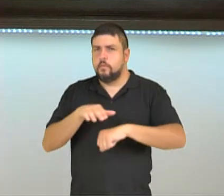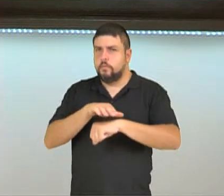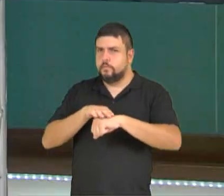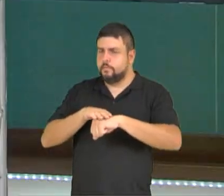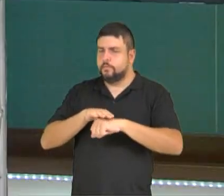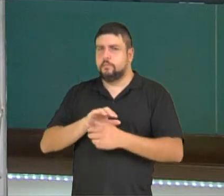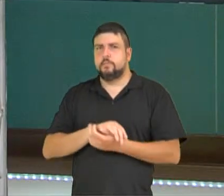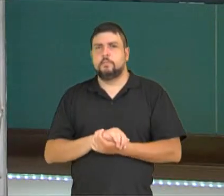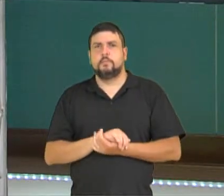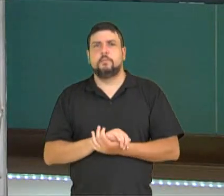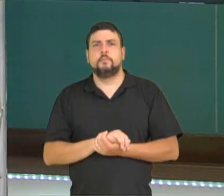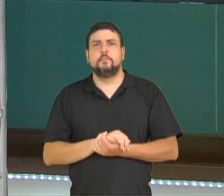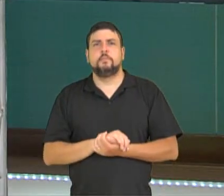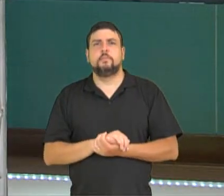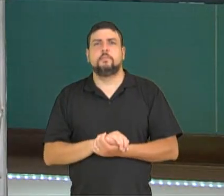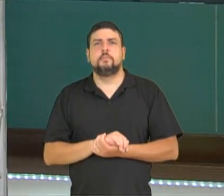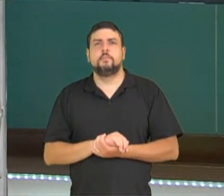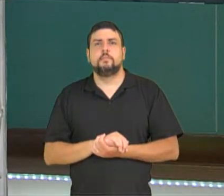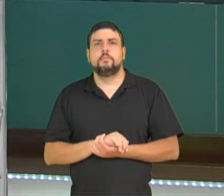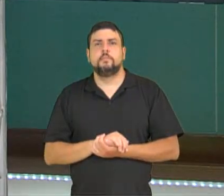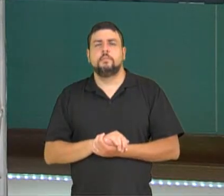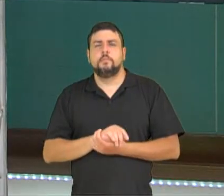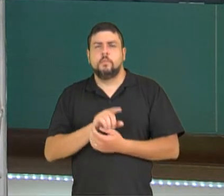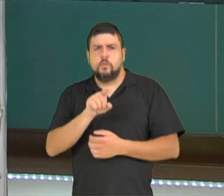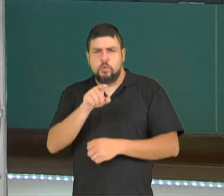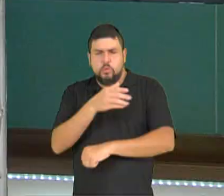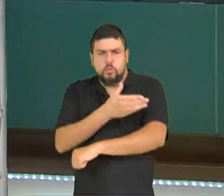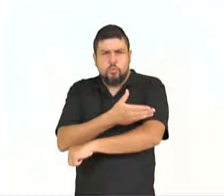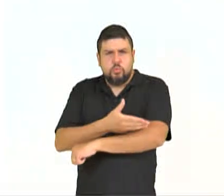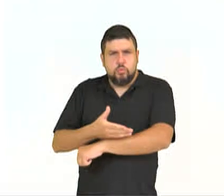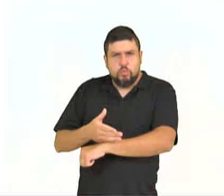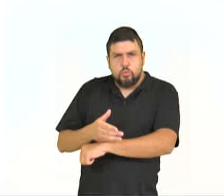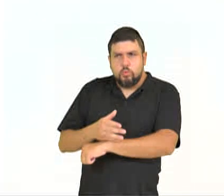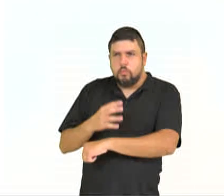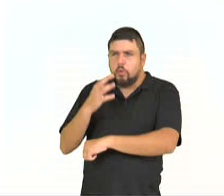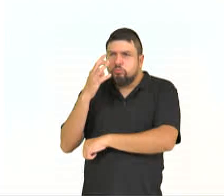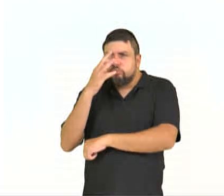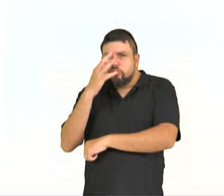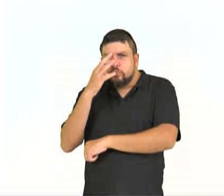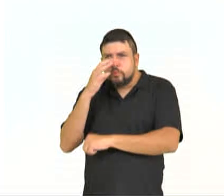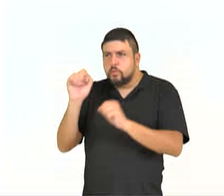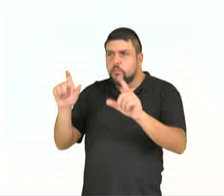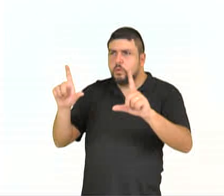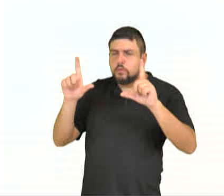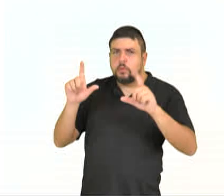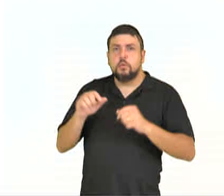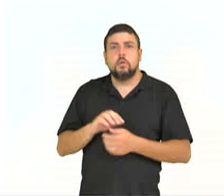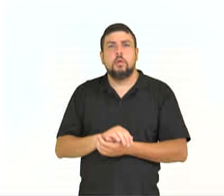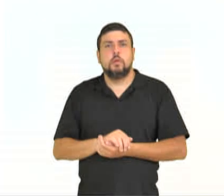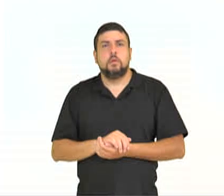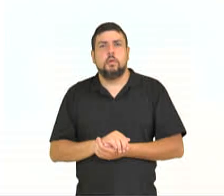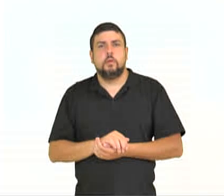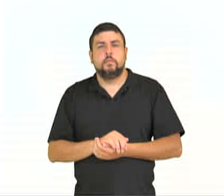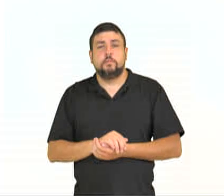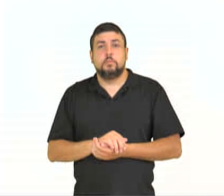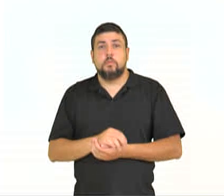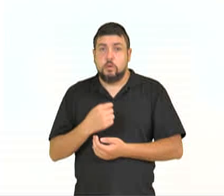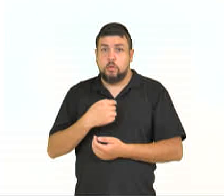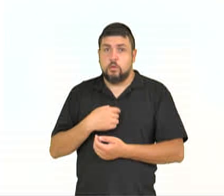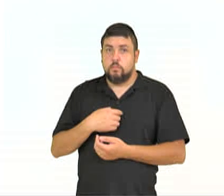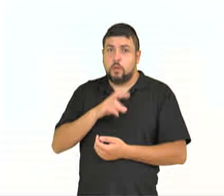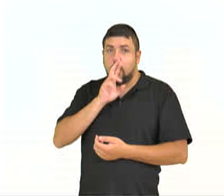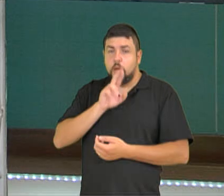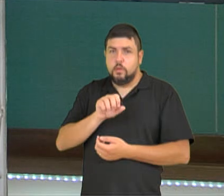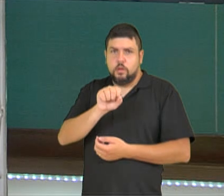elas. Você costuma ler cartazes? Sim, pois é uma forma de ter acesso à informação.